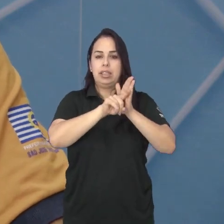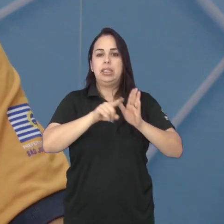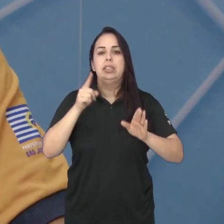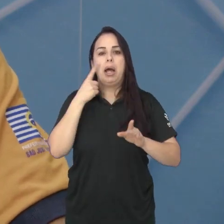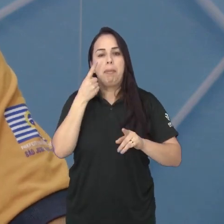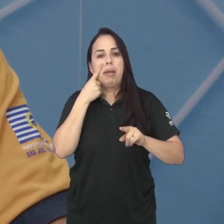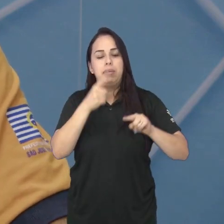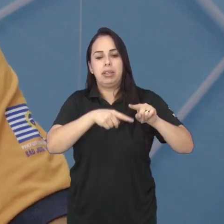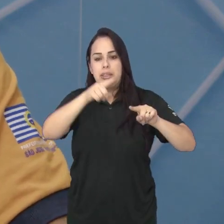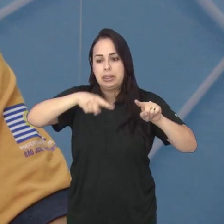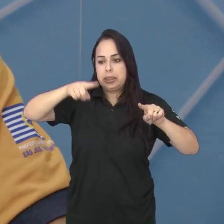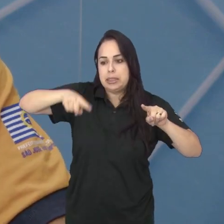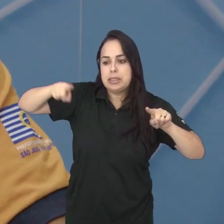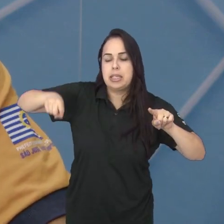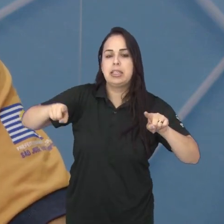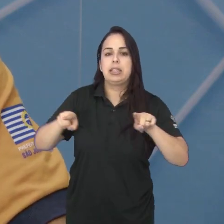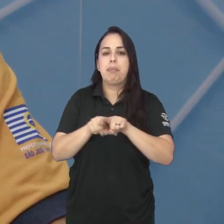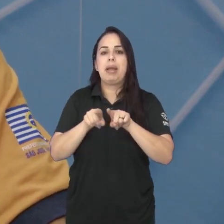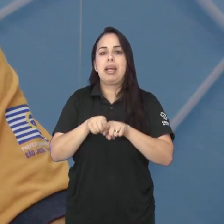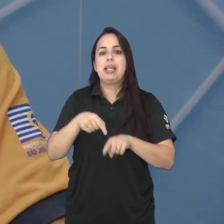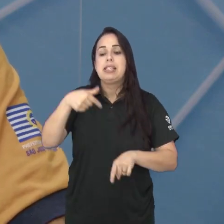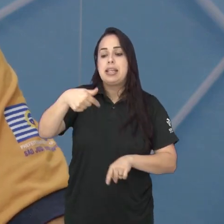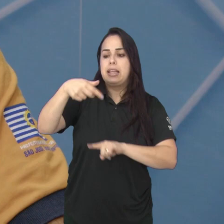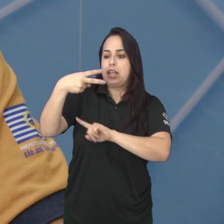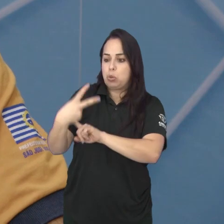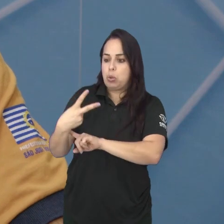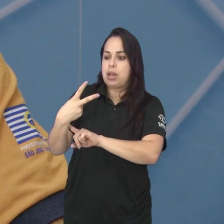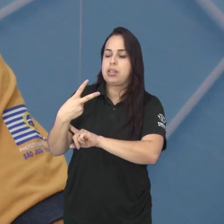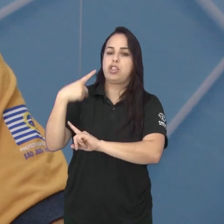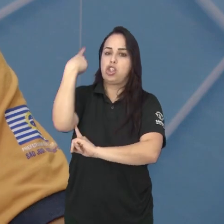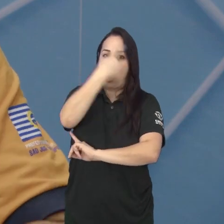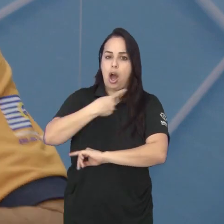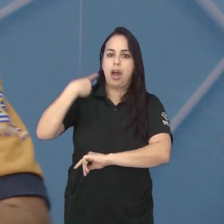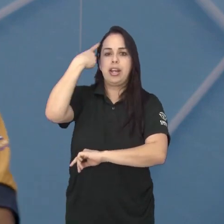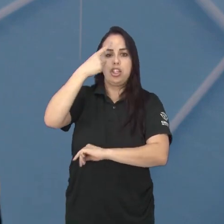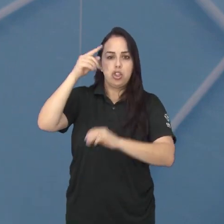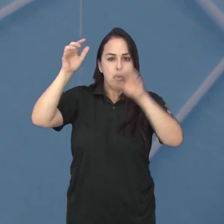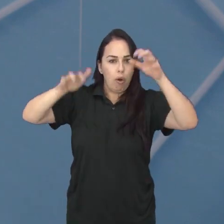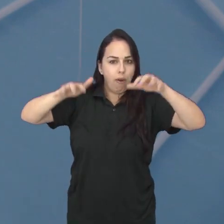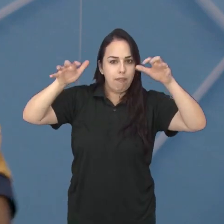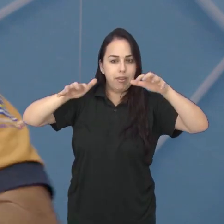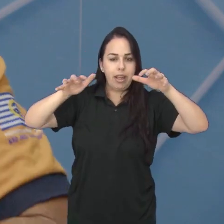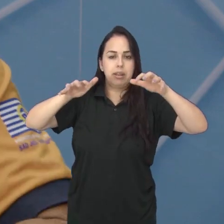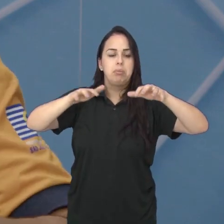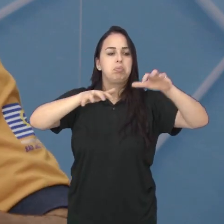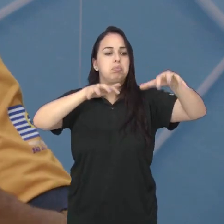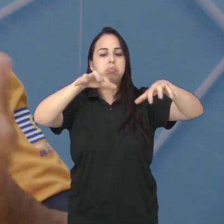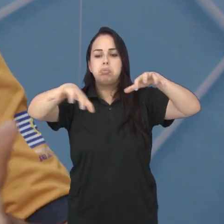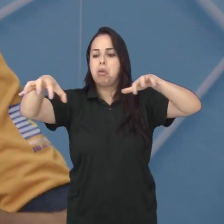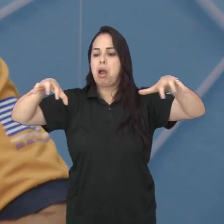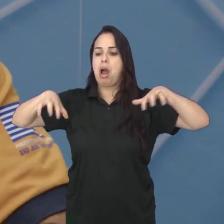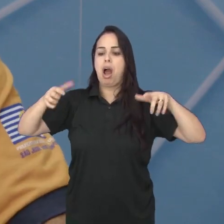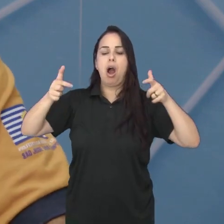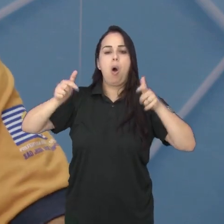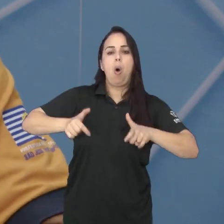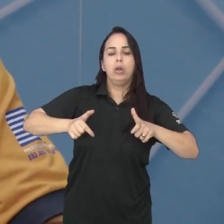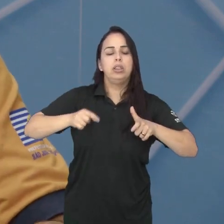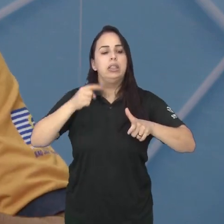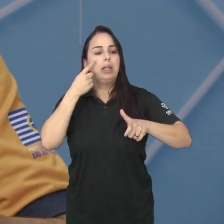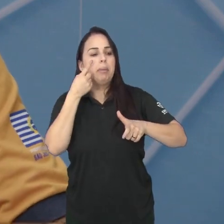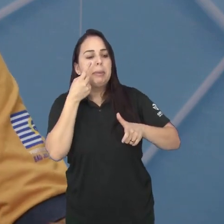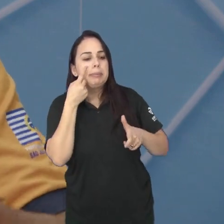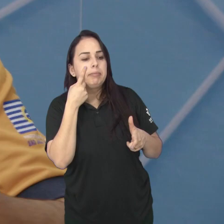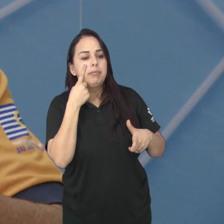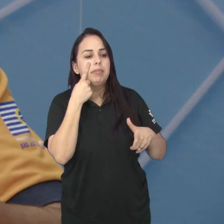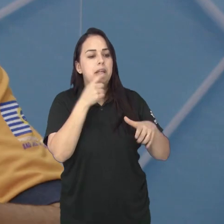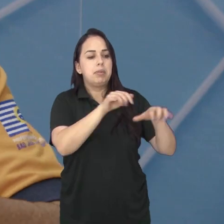aquela escala, né, de até 72 horas, o acumulado de chuva no município, em determinada região, onde vai dando então um saturamento de solo, e